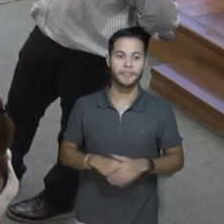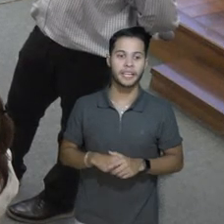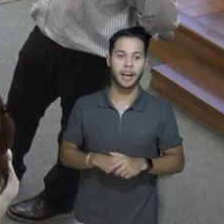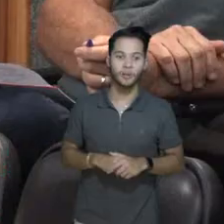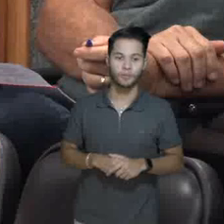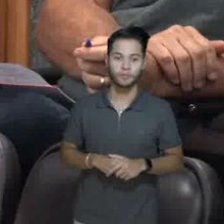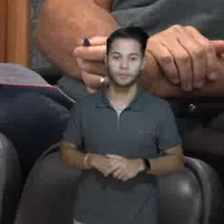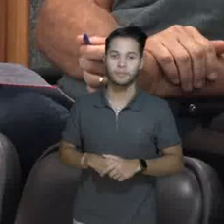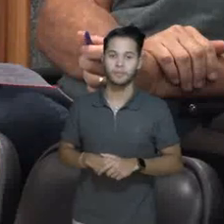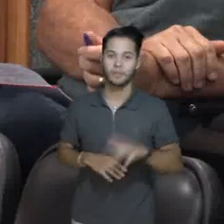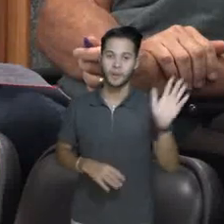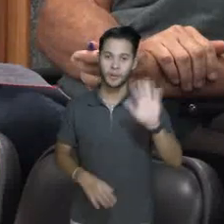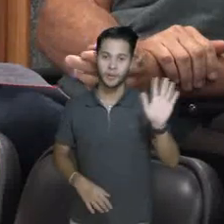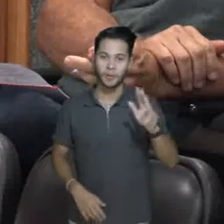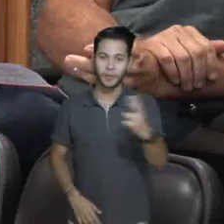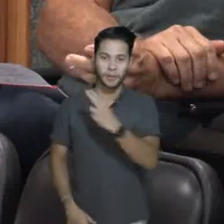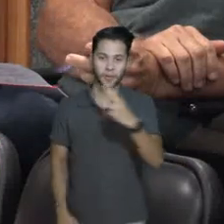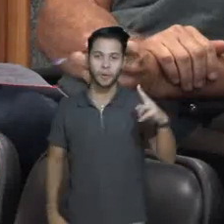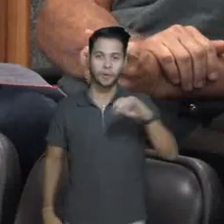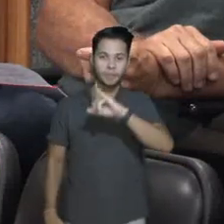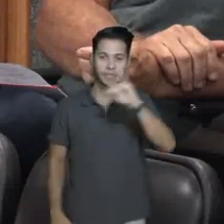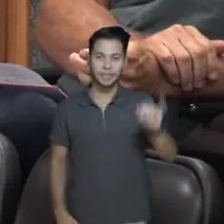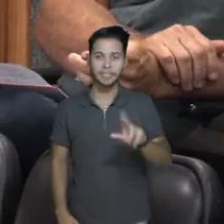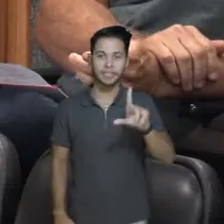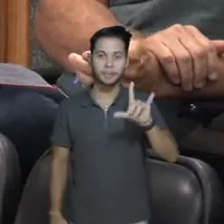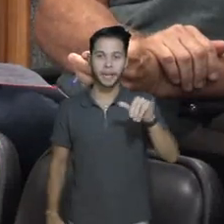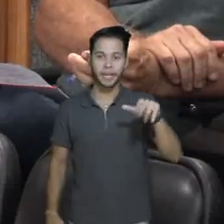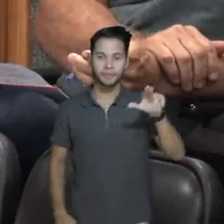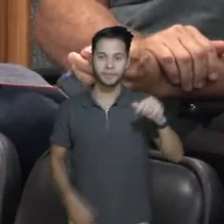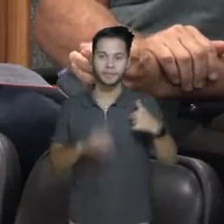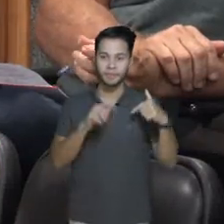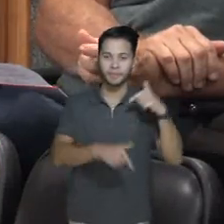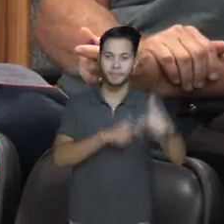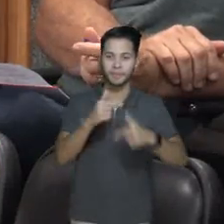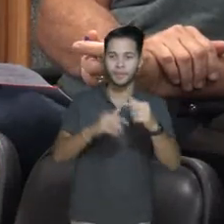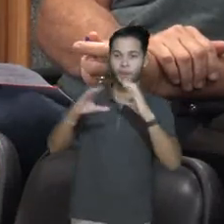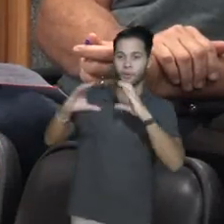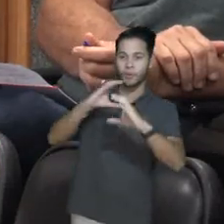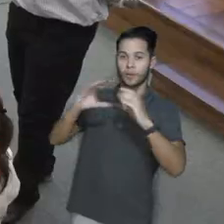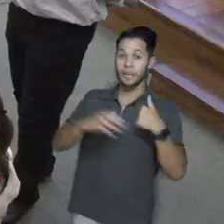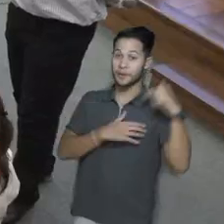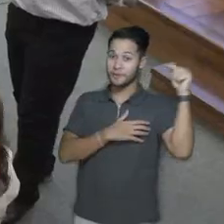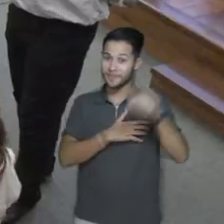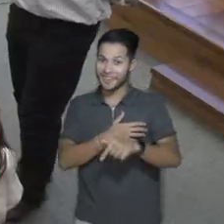Oi meu nome é Juliana eu trabalho na comunicação e vim dar uma